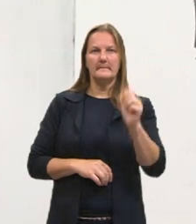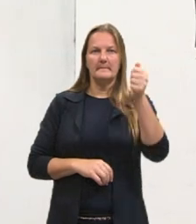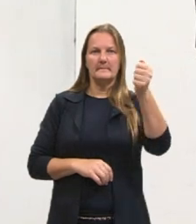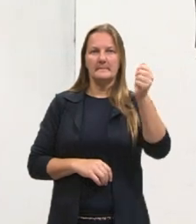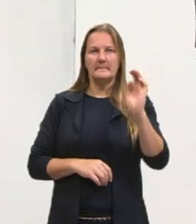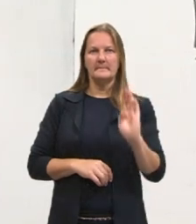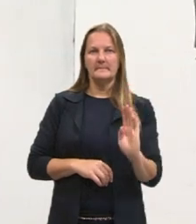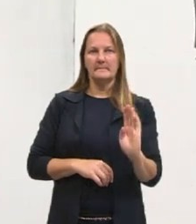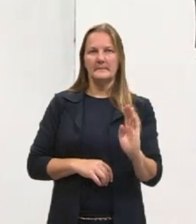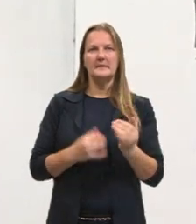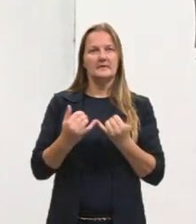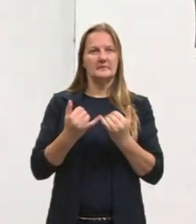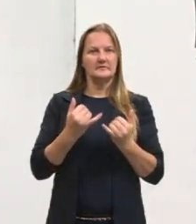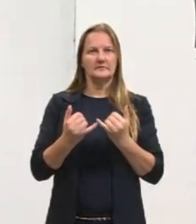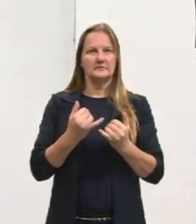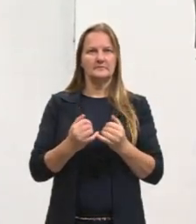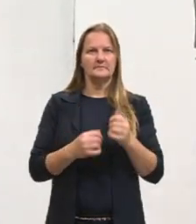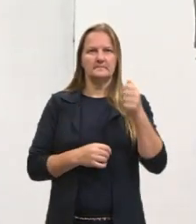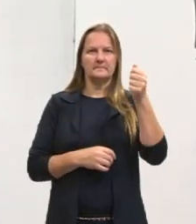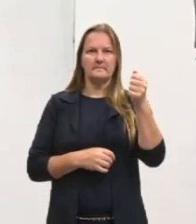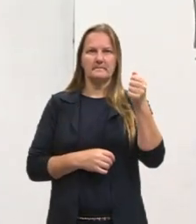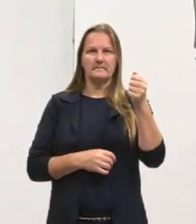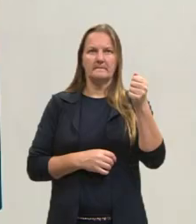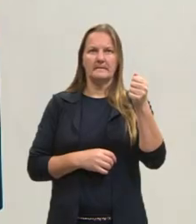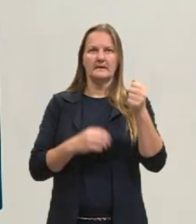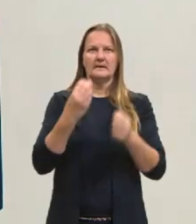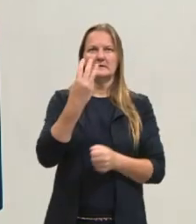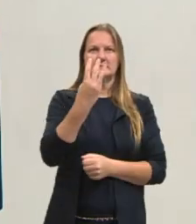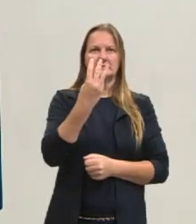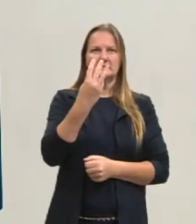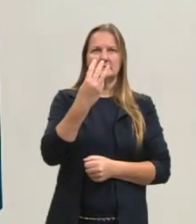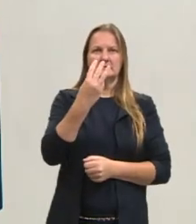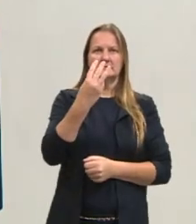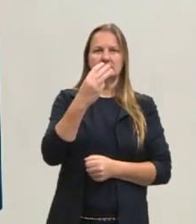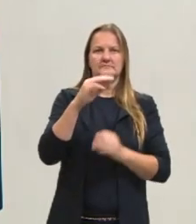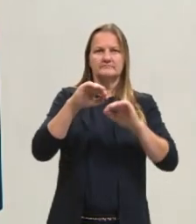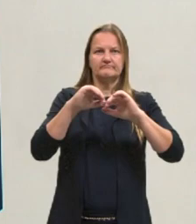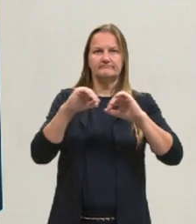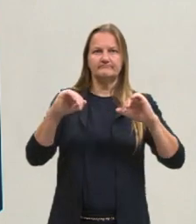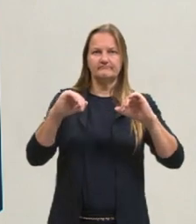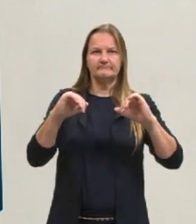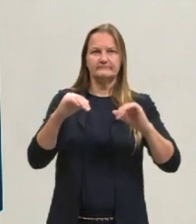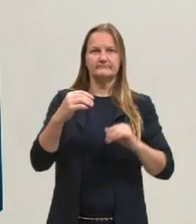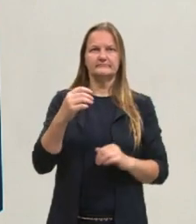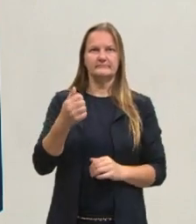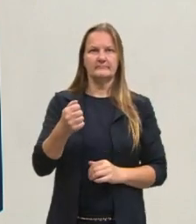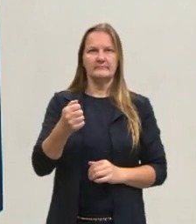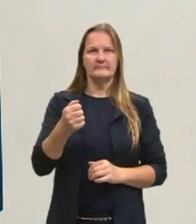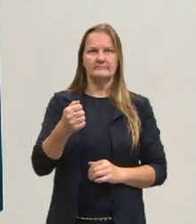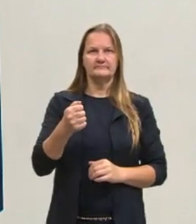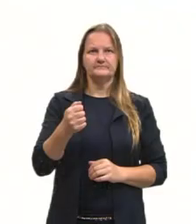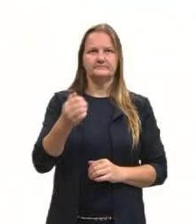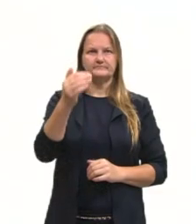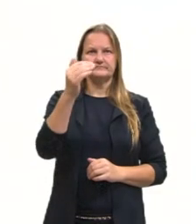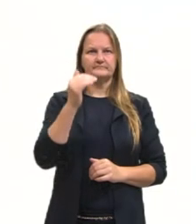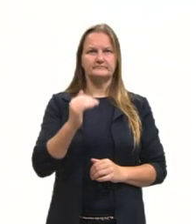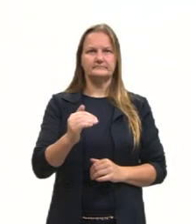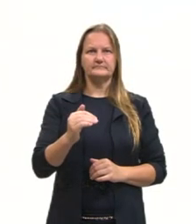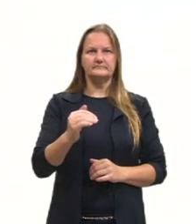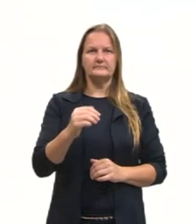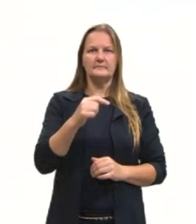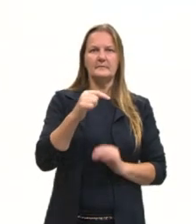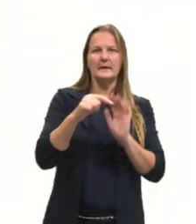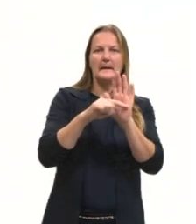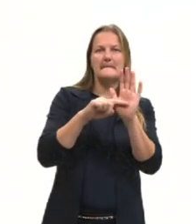B, onde eu tenho 3 espaço A, e depois eu tenho menos